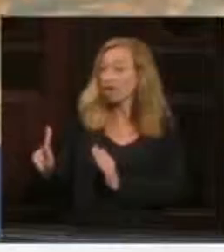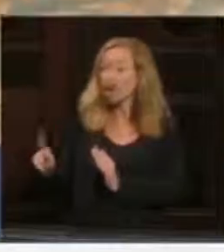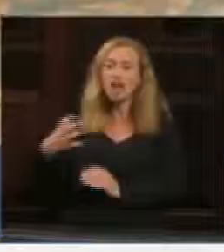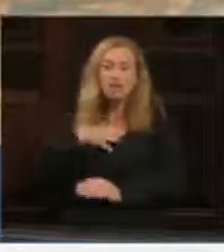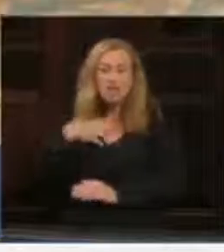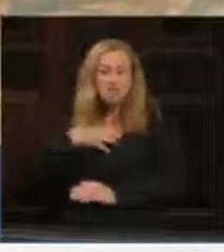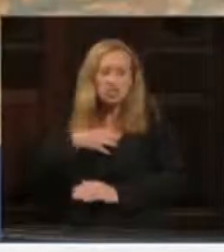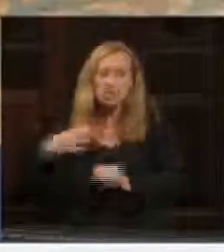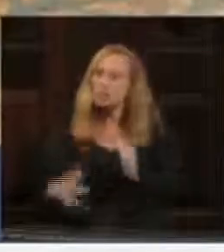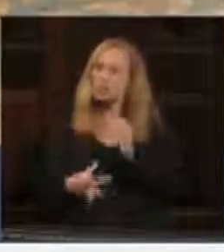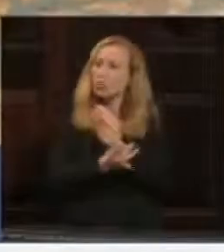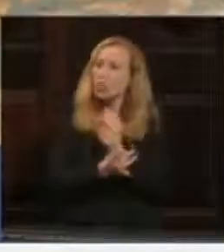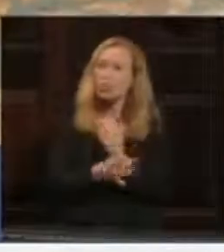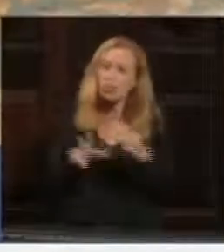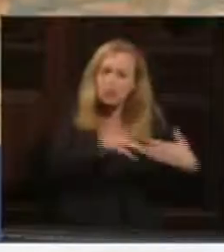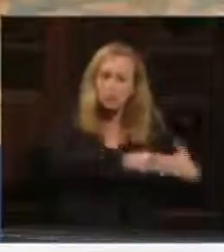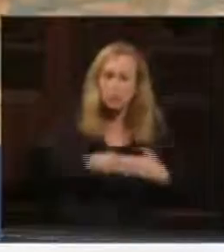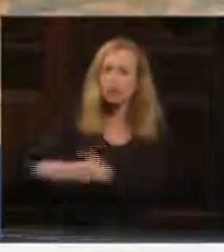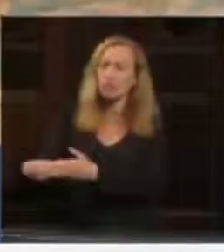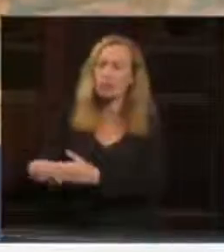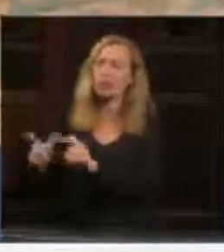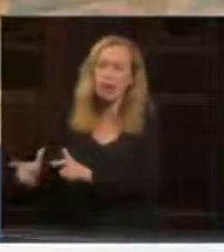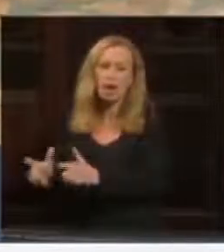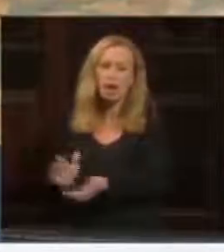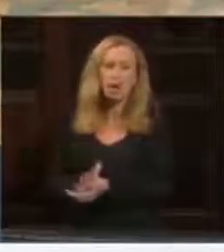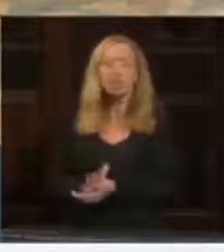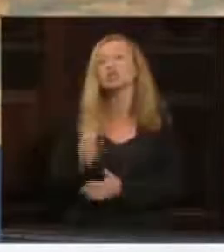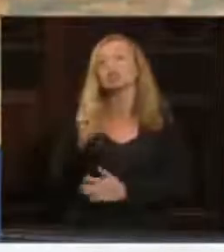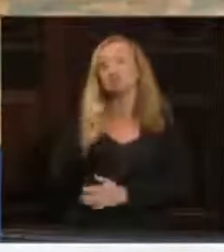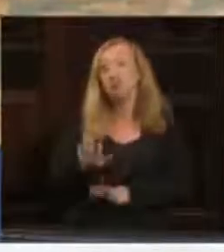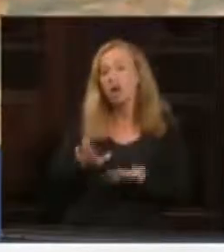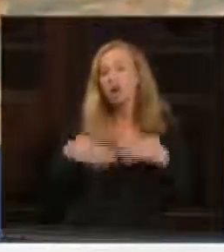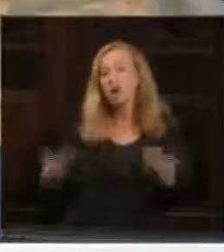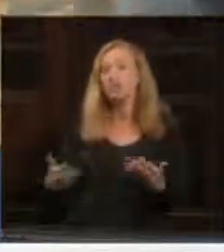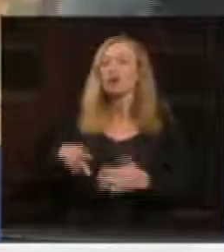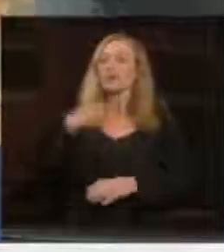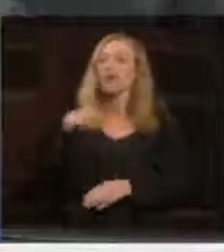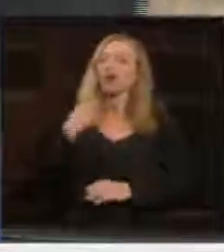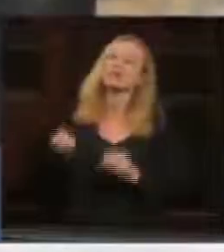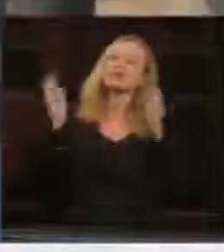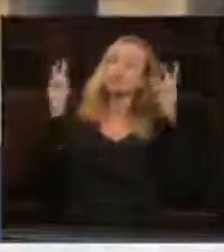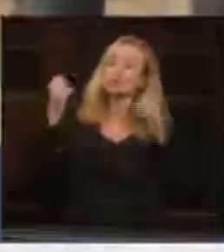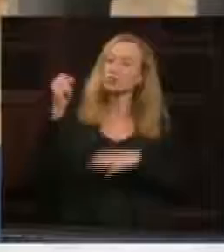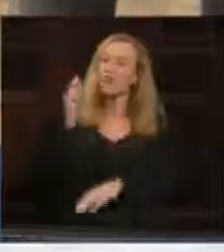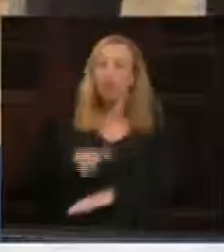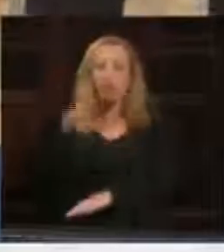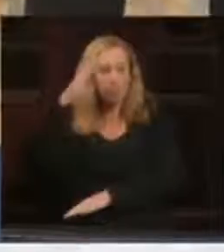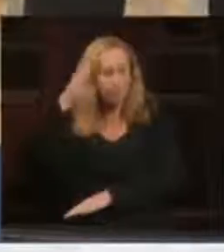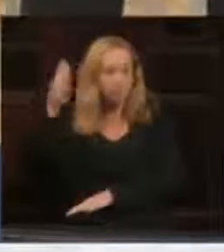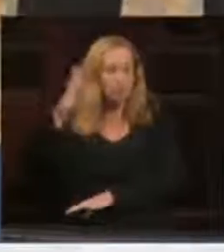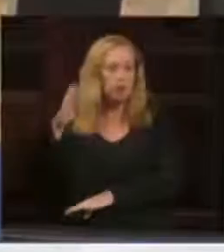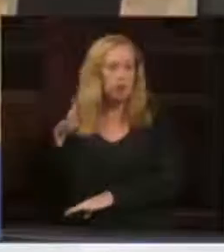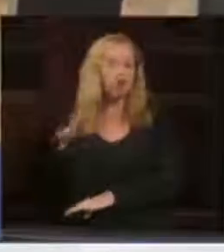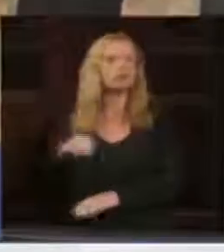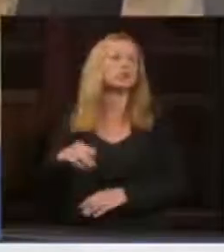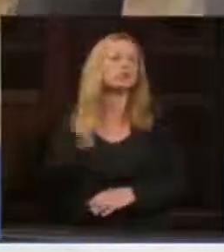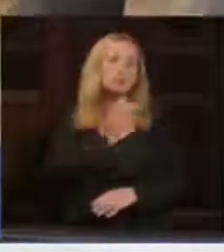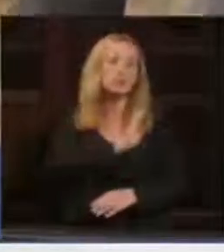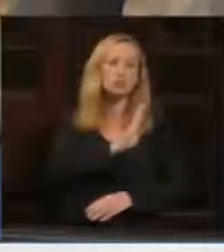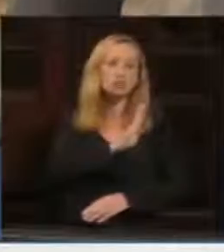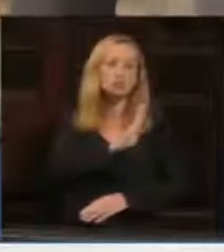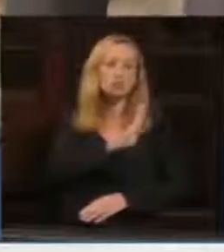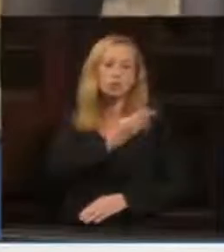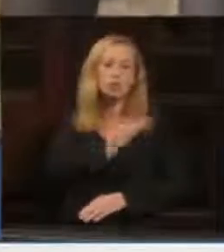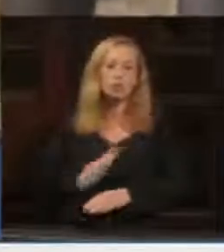sentia segura. Então, trazer essa questão é fundamental e o governo do Estado do Rio de Janeiro tem que tratar com mais